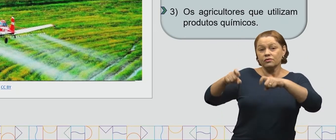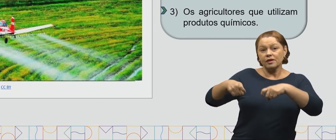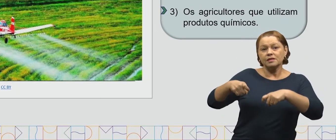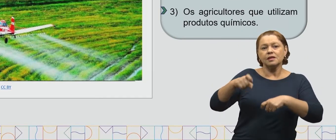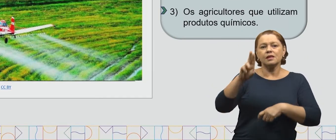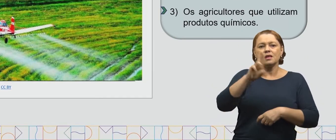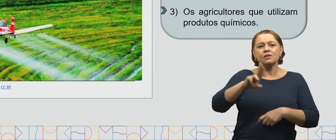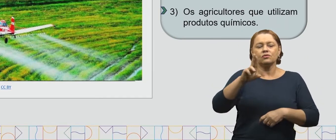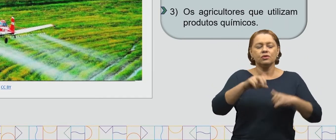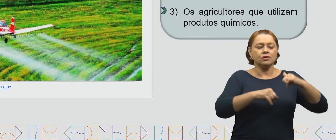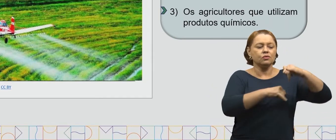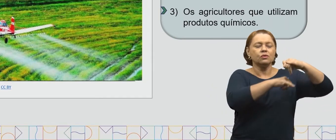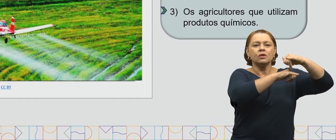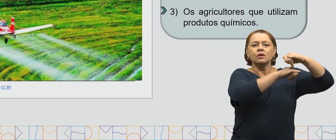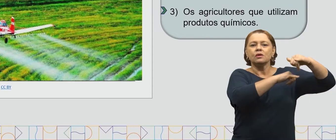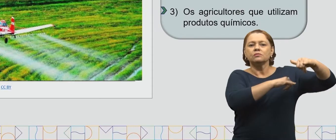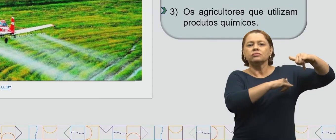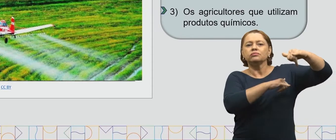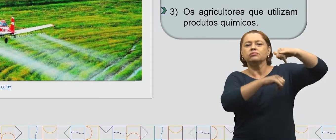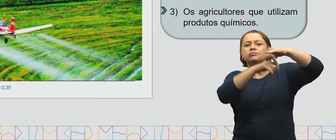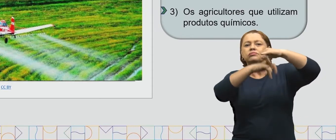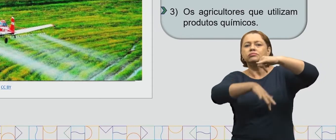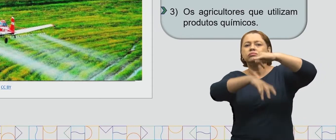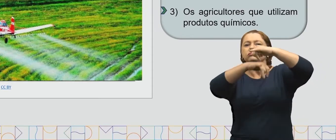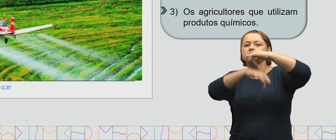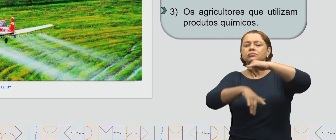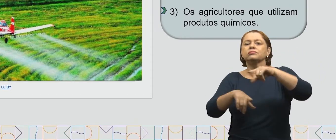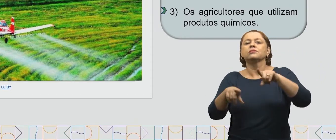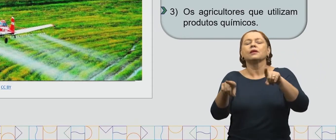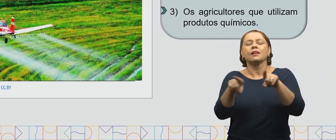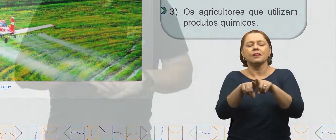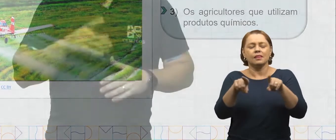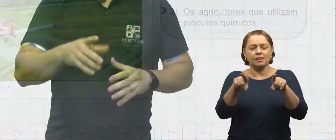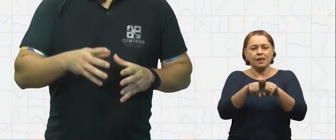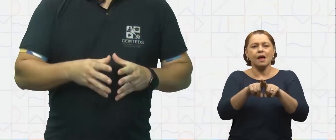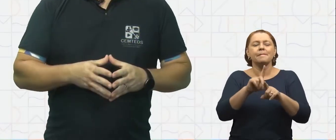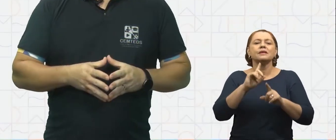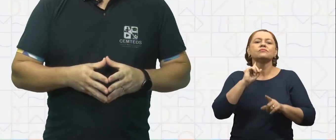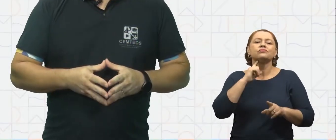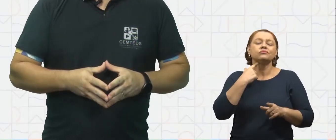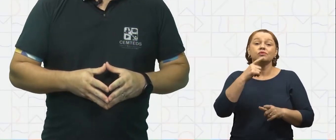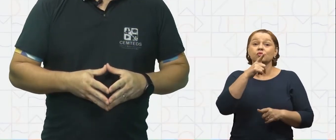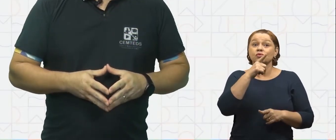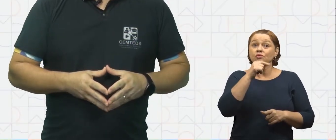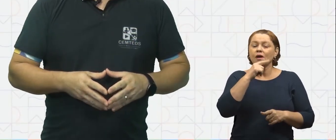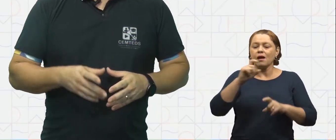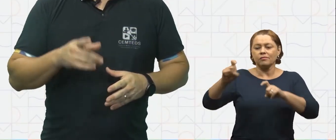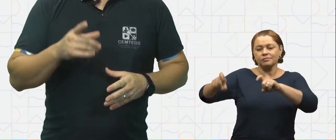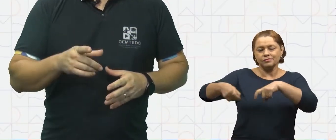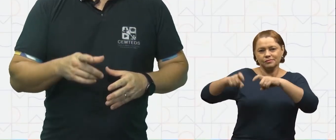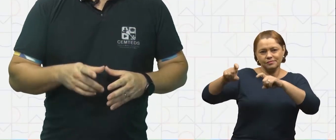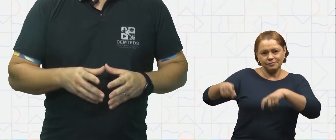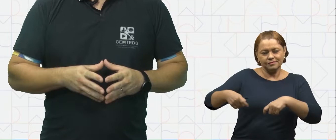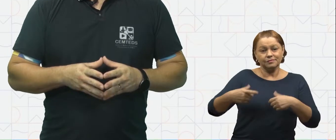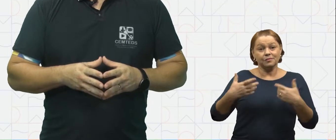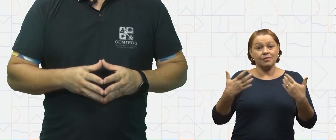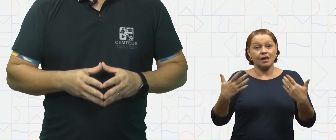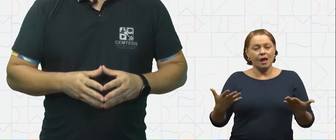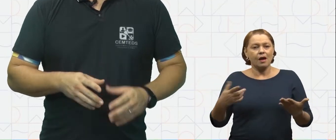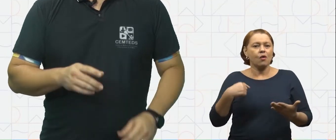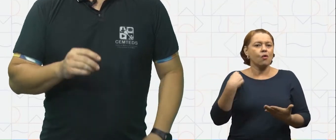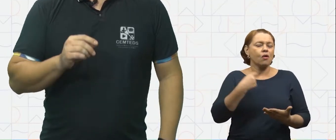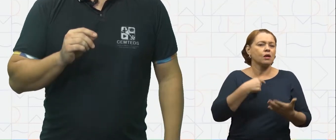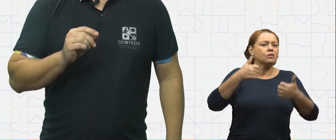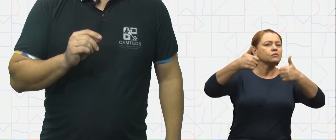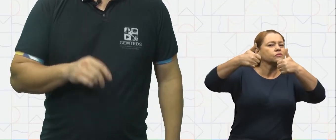químicos na lavoura também contaminam os rios das áreas rurais. Muito bem, dedicado aluno, iremos